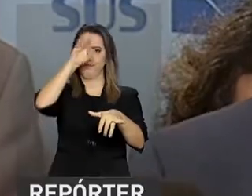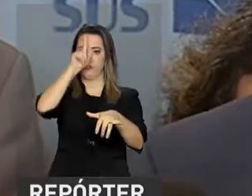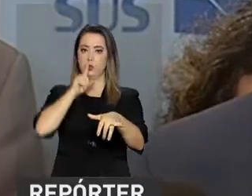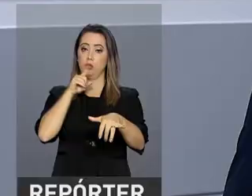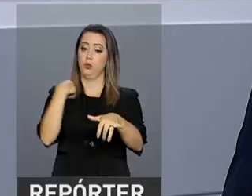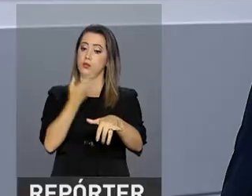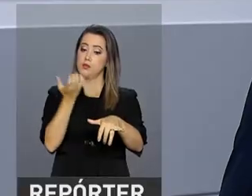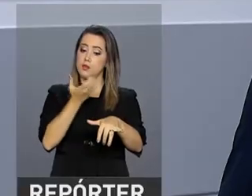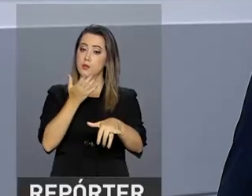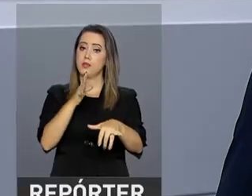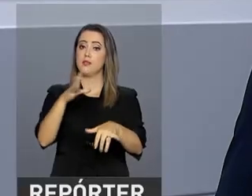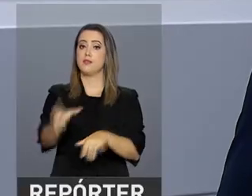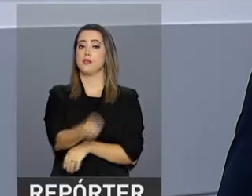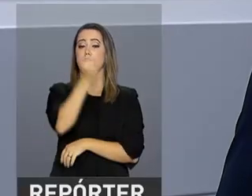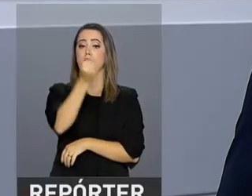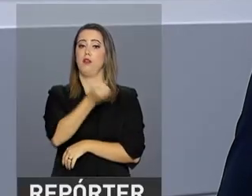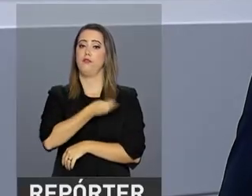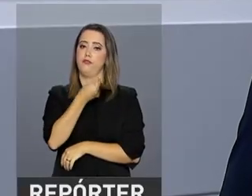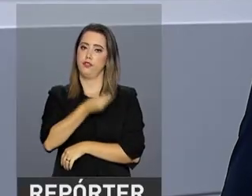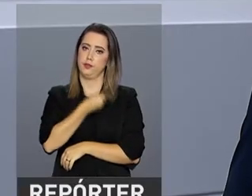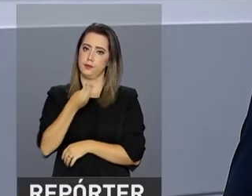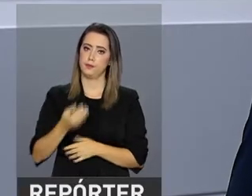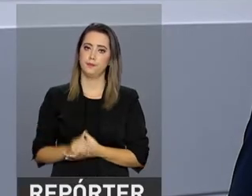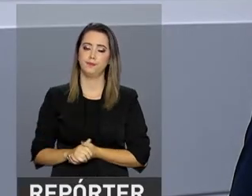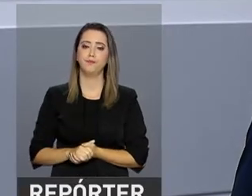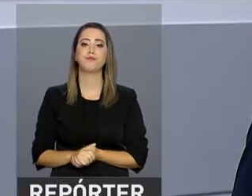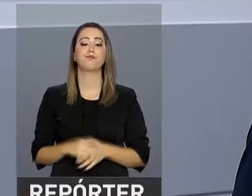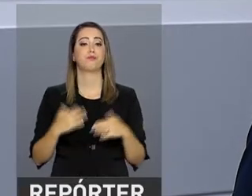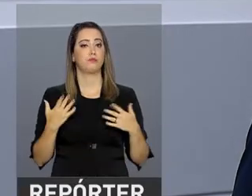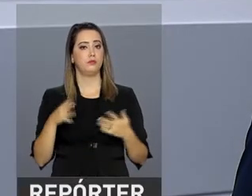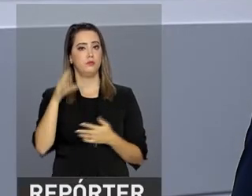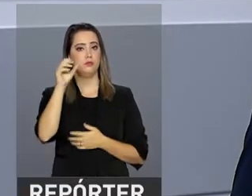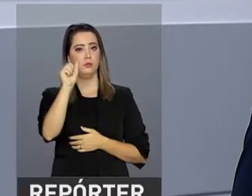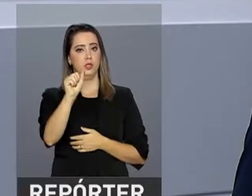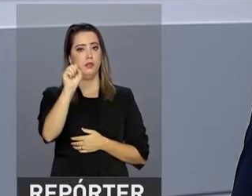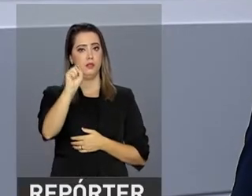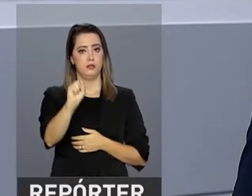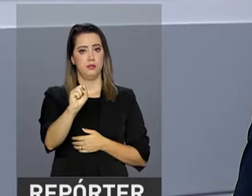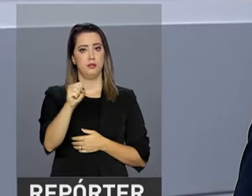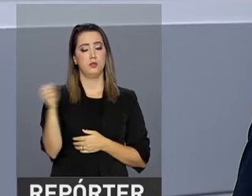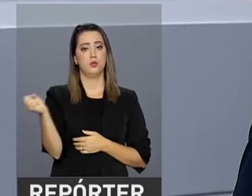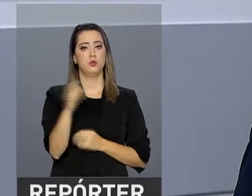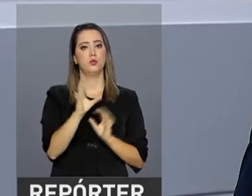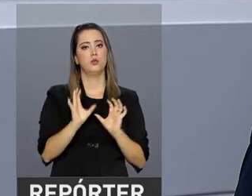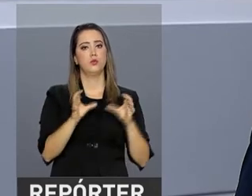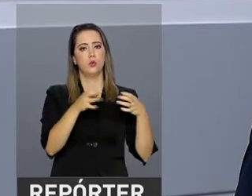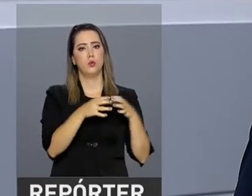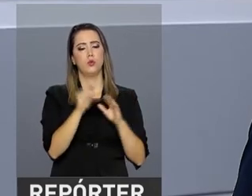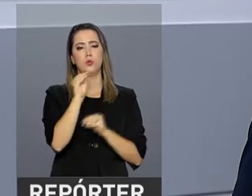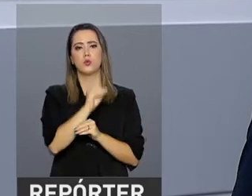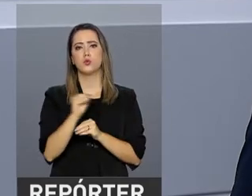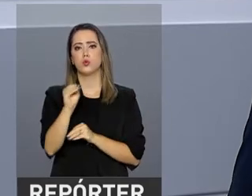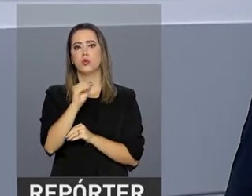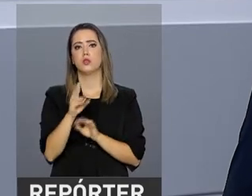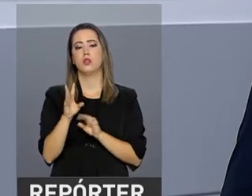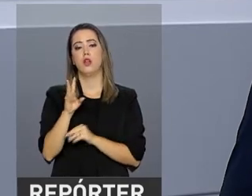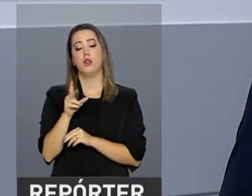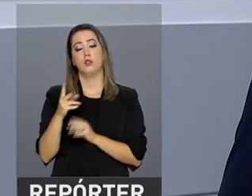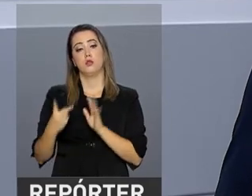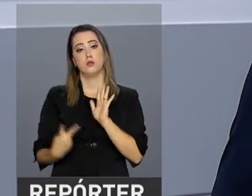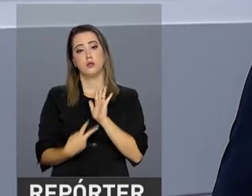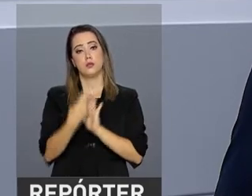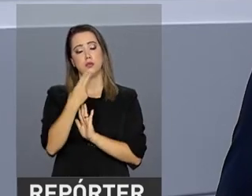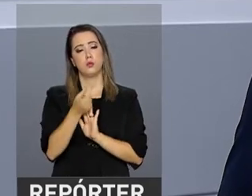vidas agência nacional de saúde incluiu um novo conjunto de exames terapias cirurgias e medicamentos